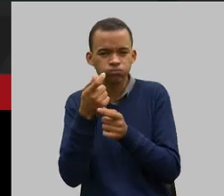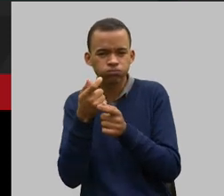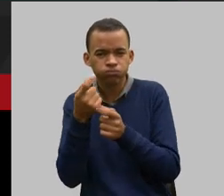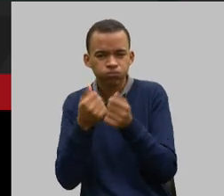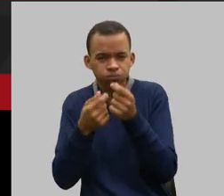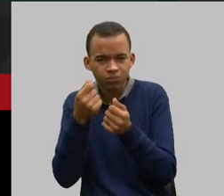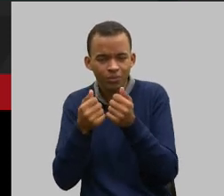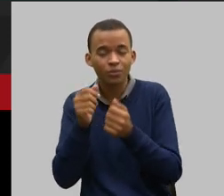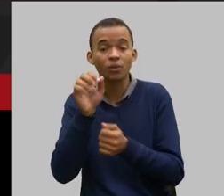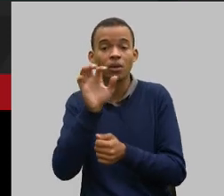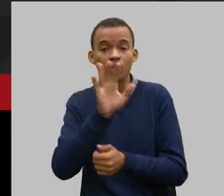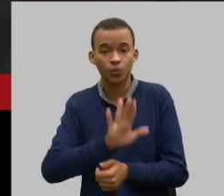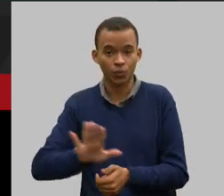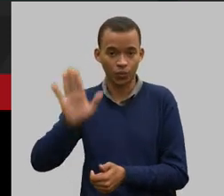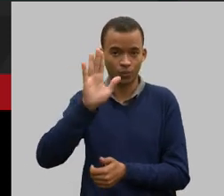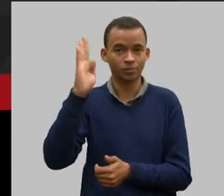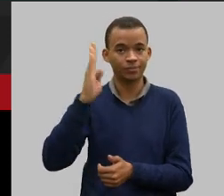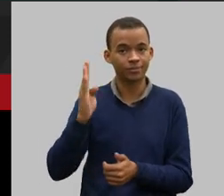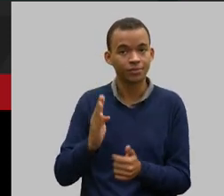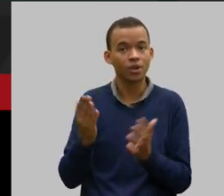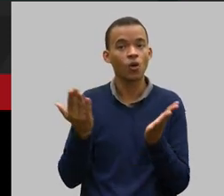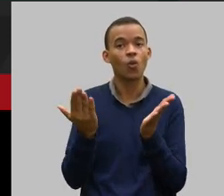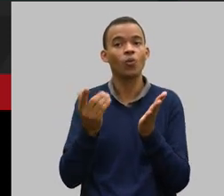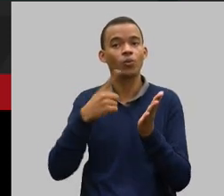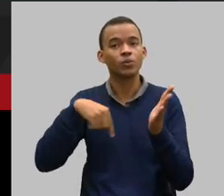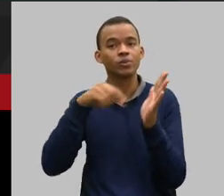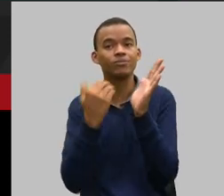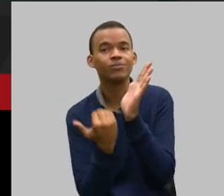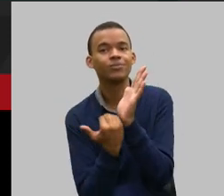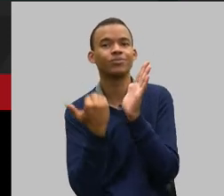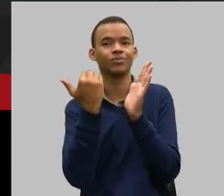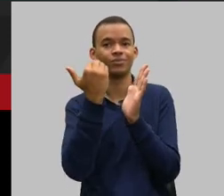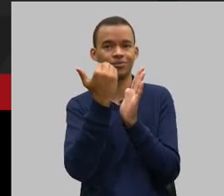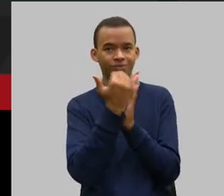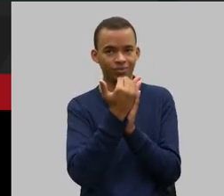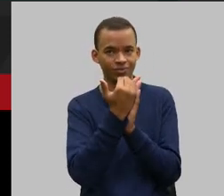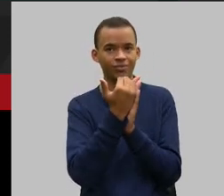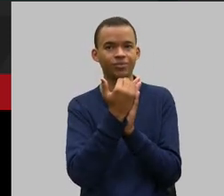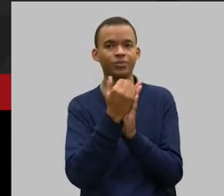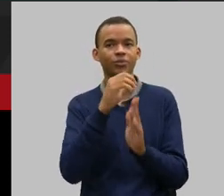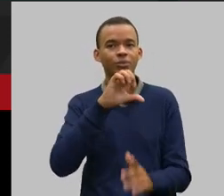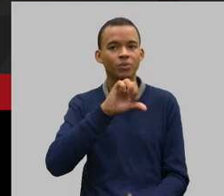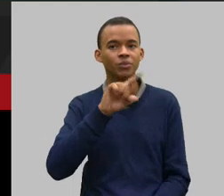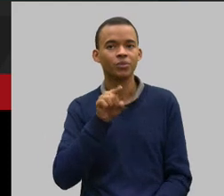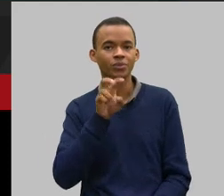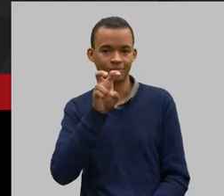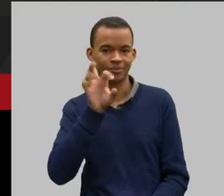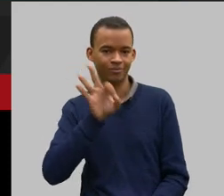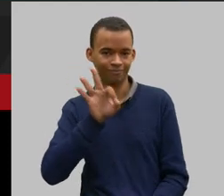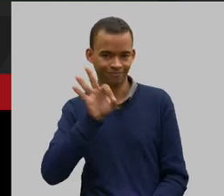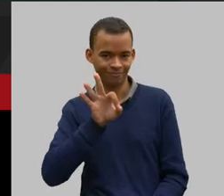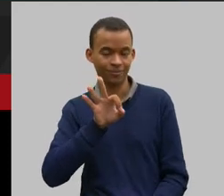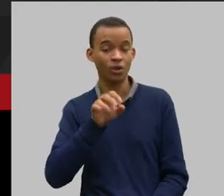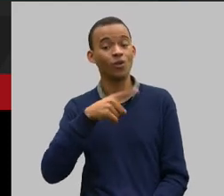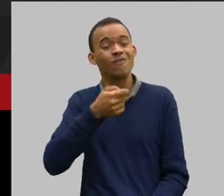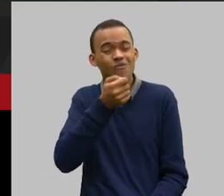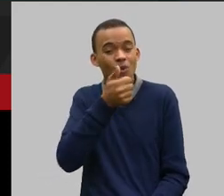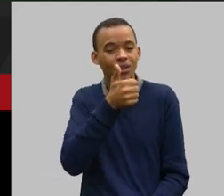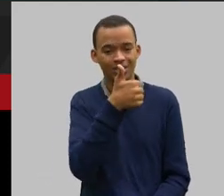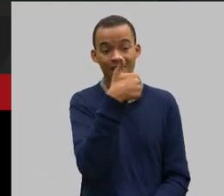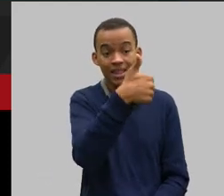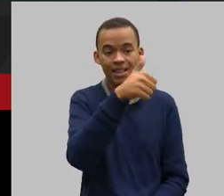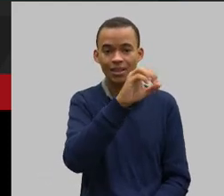para 99.5% hoje Minas Gerais representa quase 10% da economia